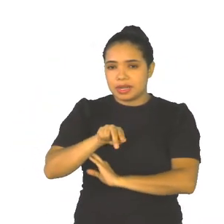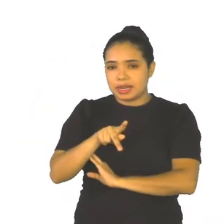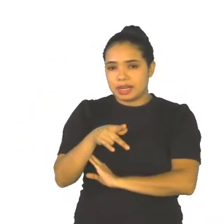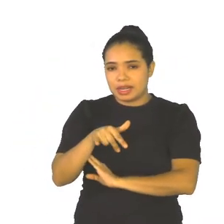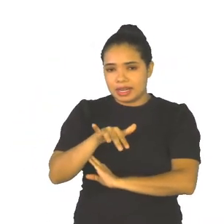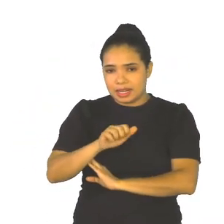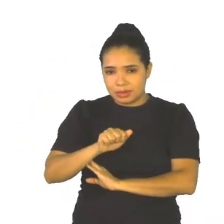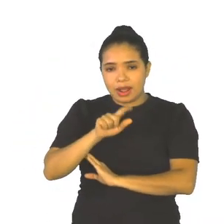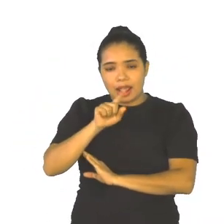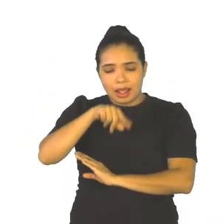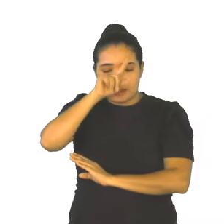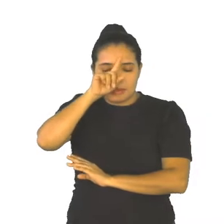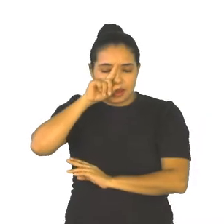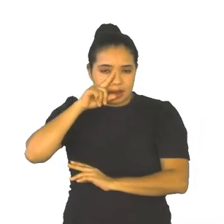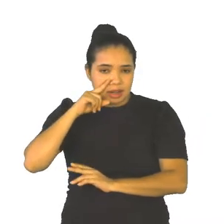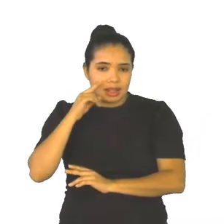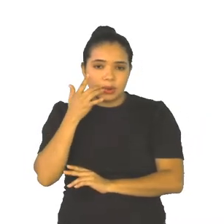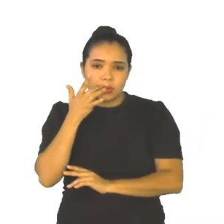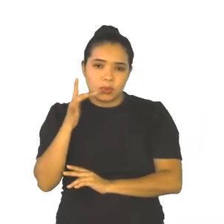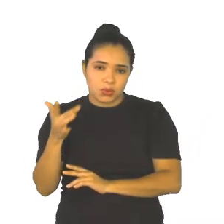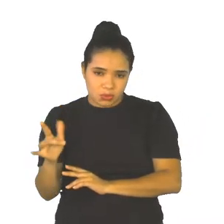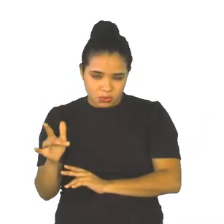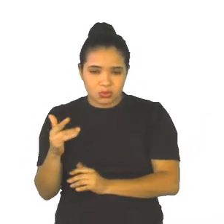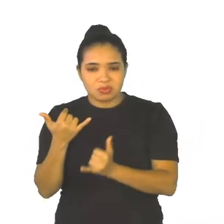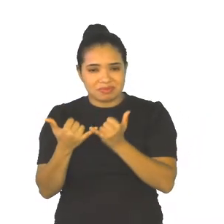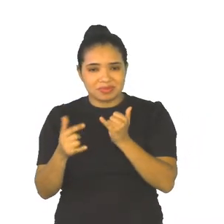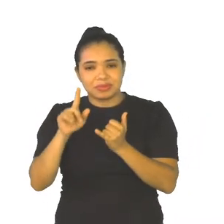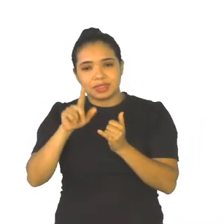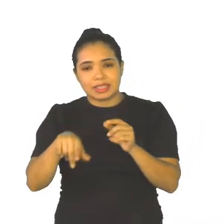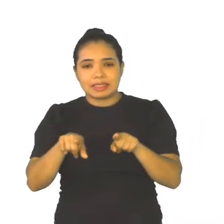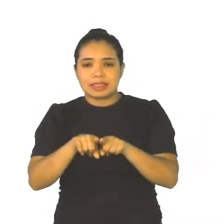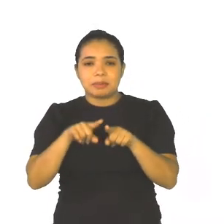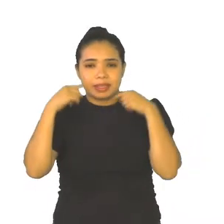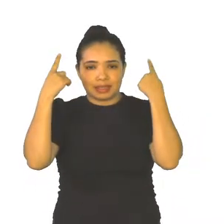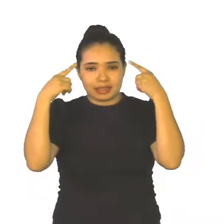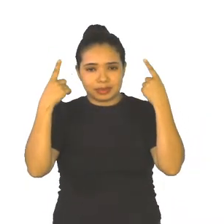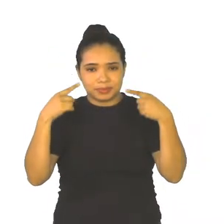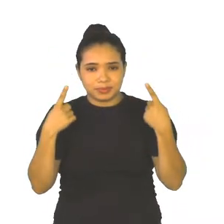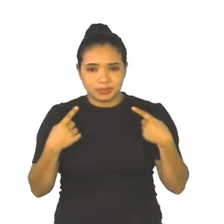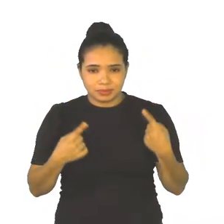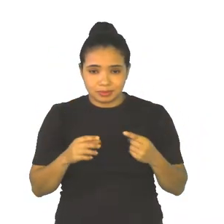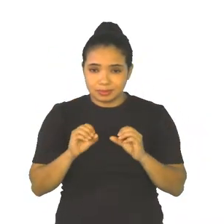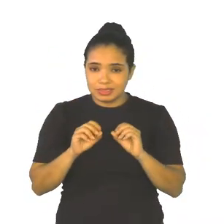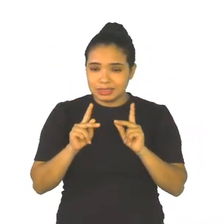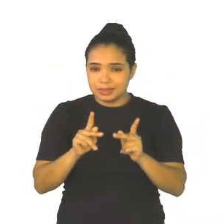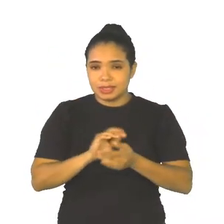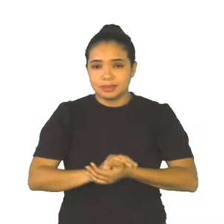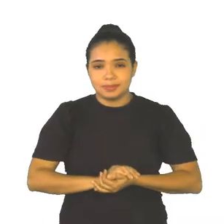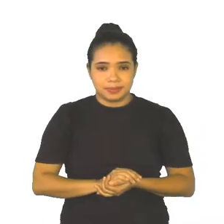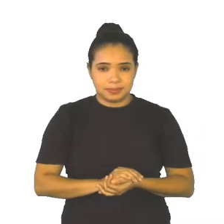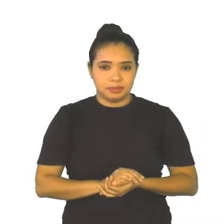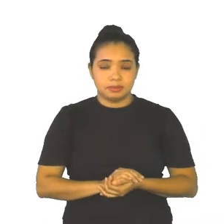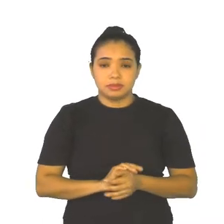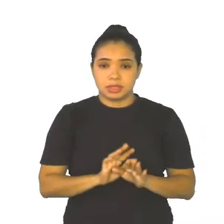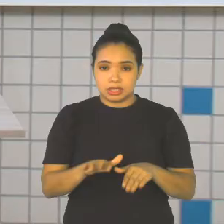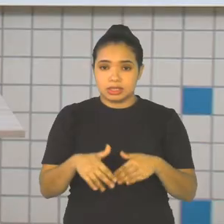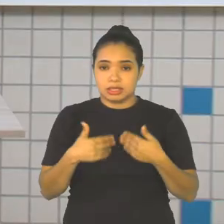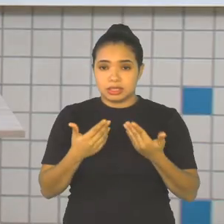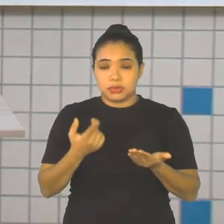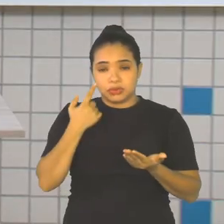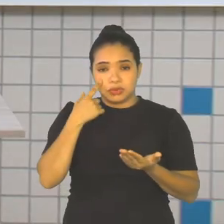são amarelos, ouro, da cor de amarelo, ouro, e são cacheados, ok? Então,